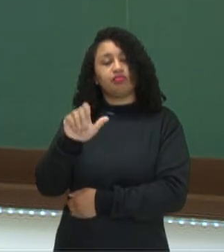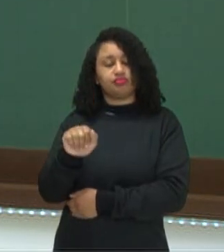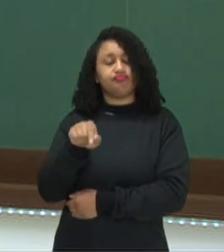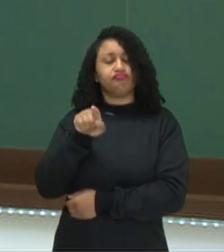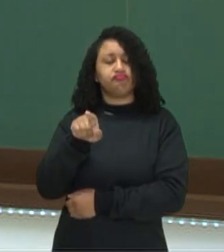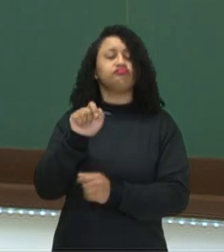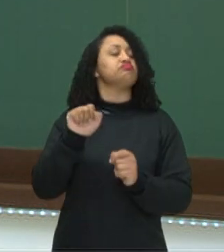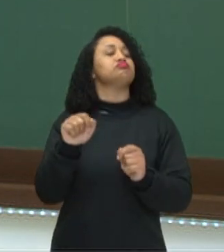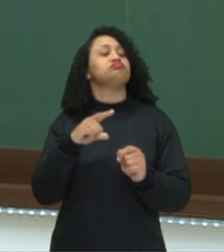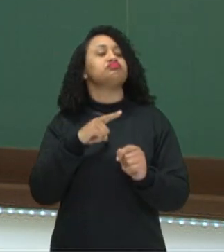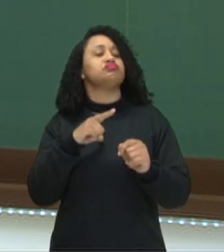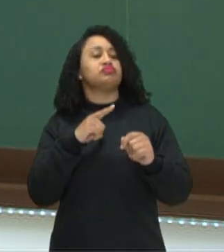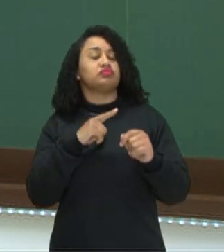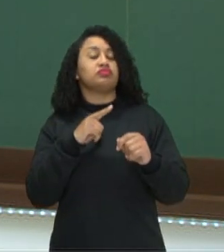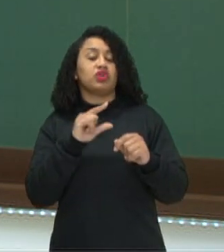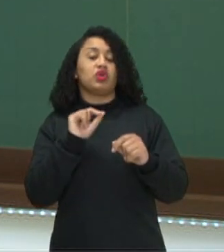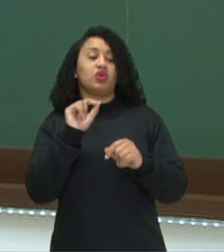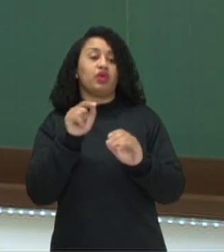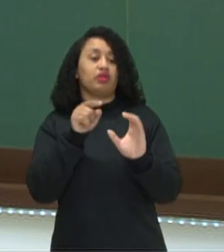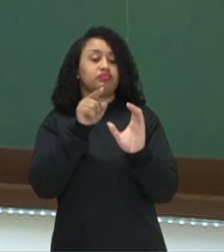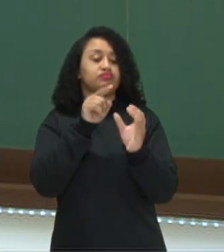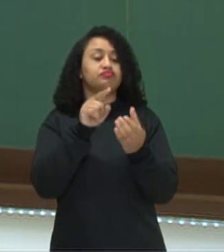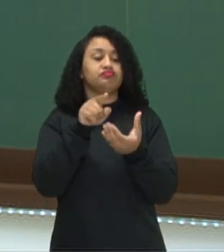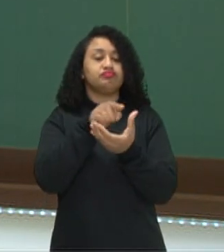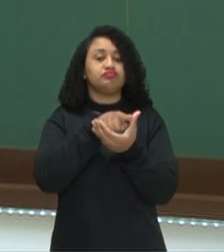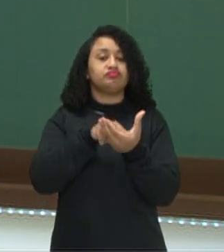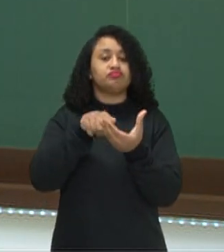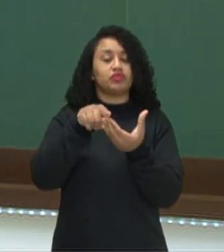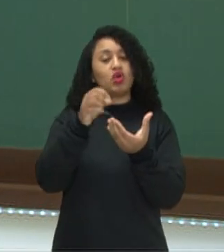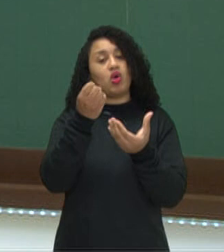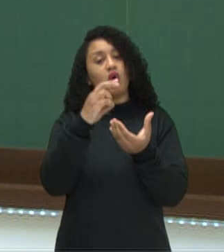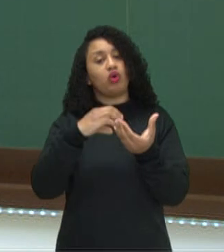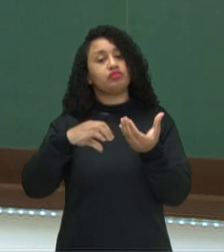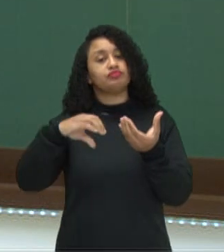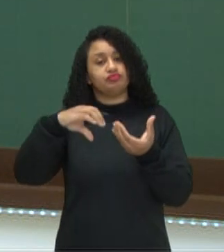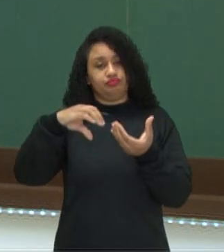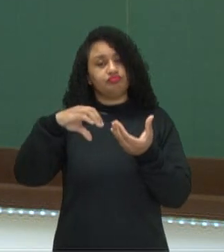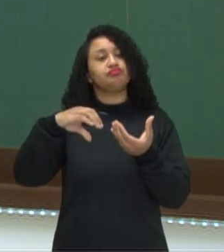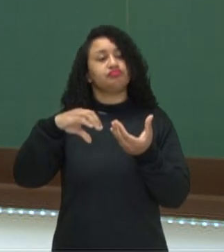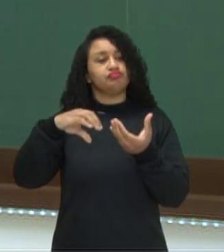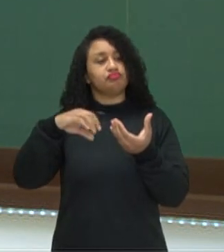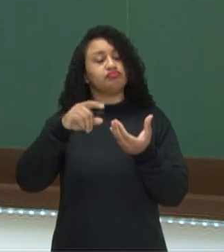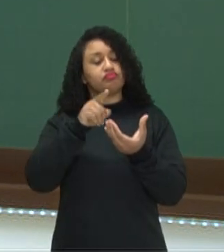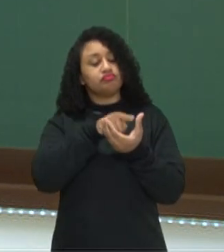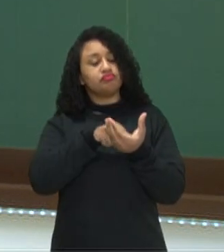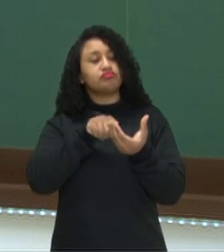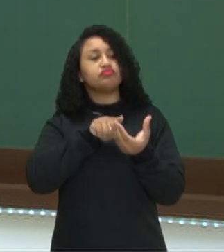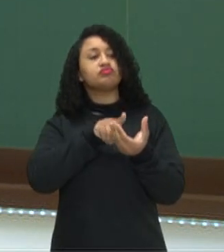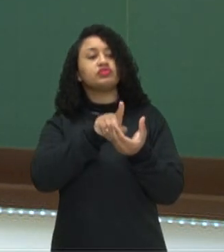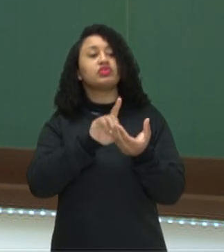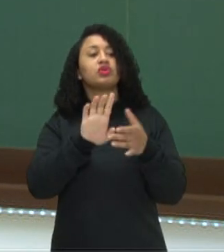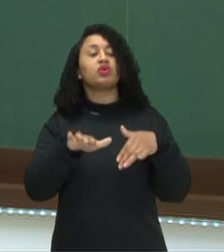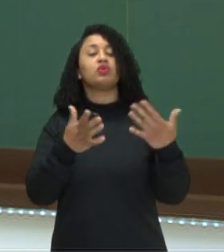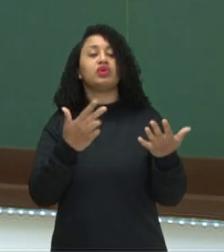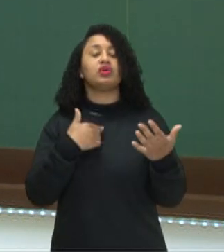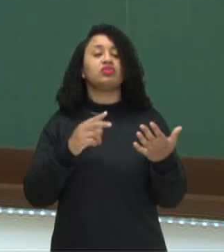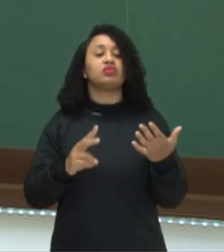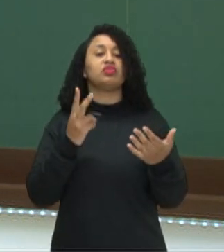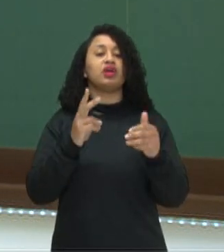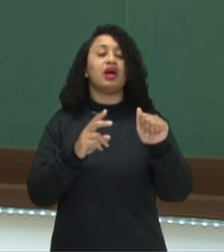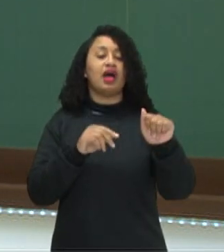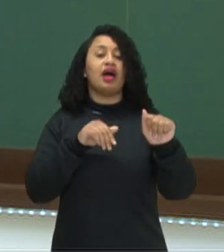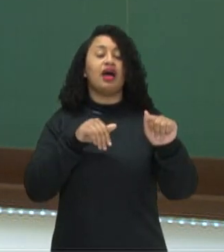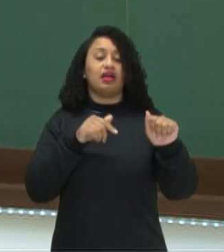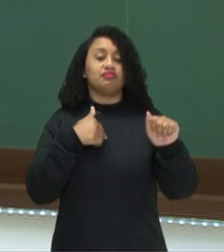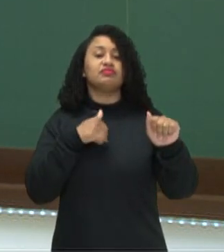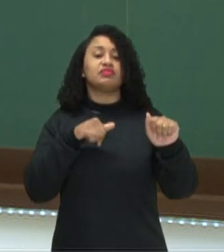ela pode ter a concavidade voltada para cima ou para baixo. Então, para cima, quando o meu valor de A é